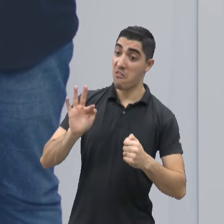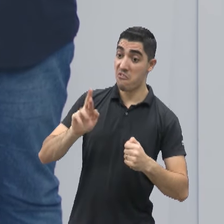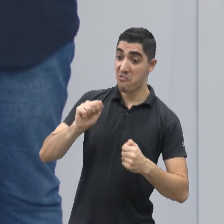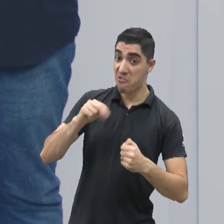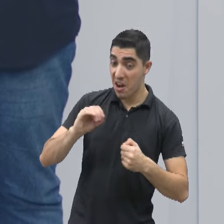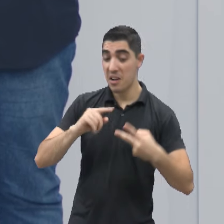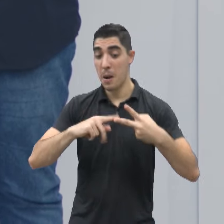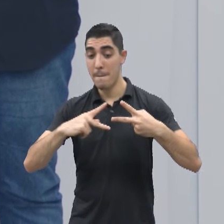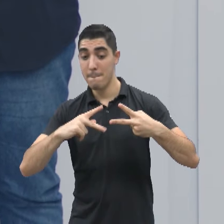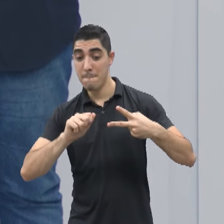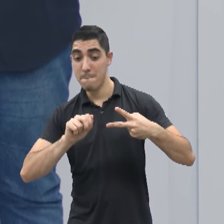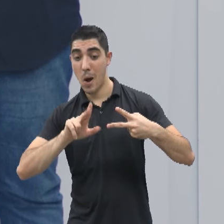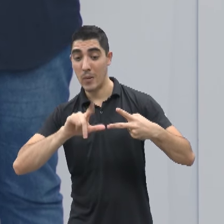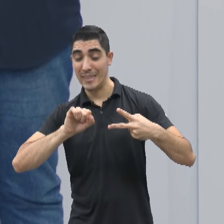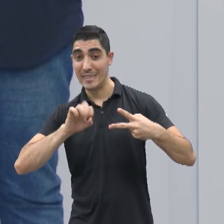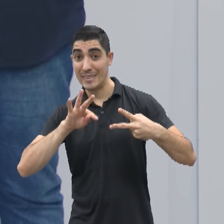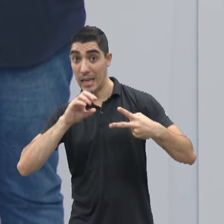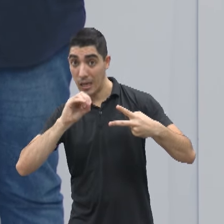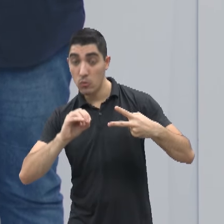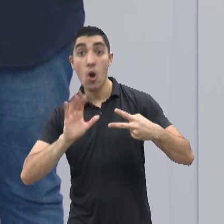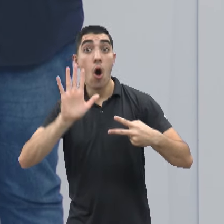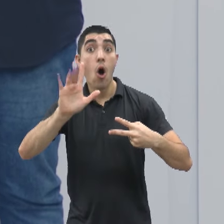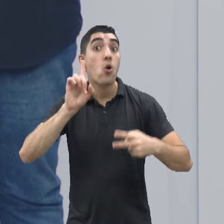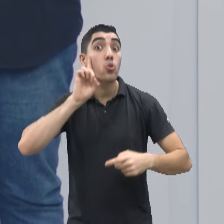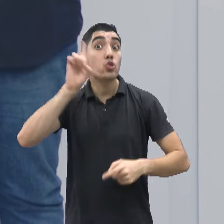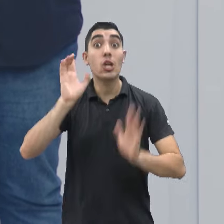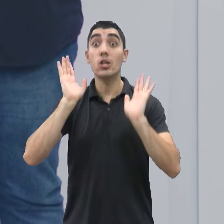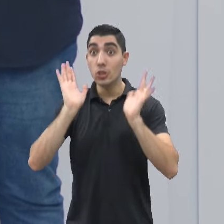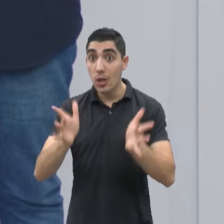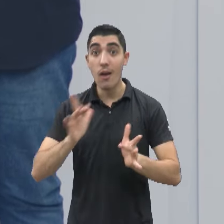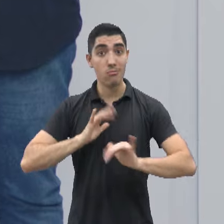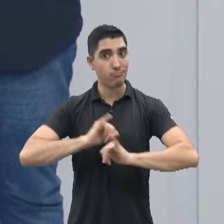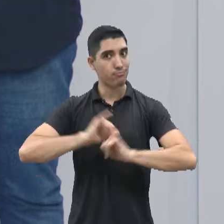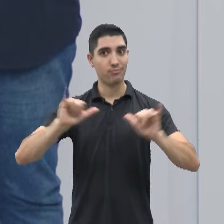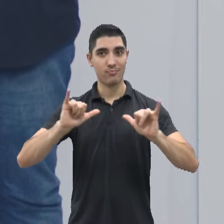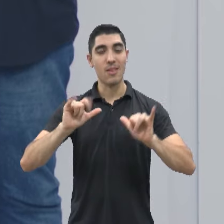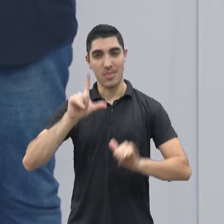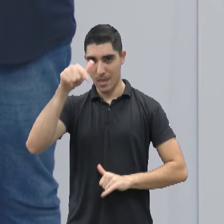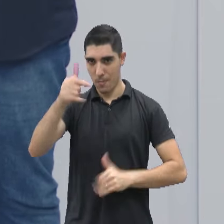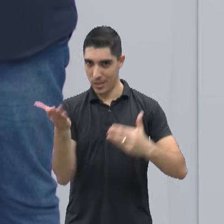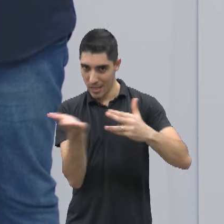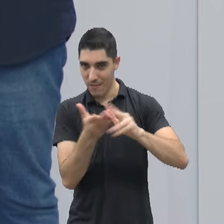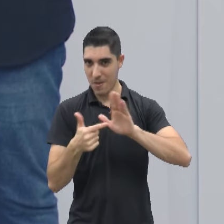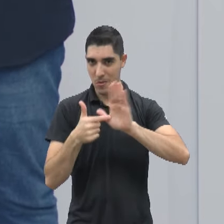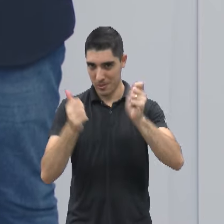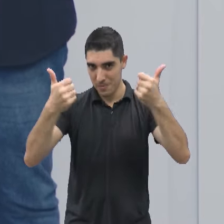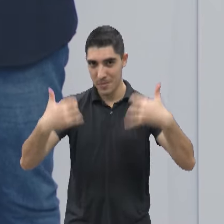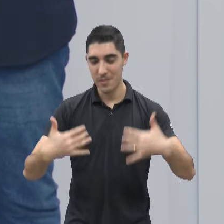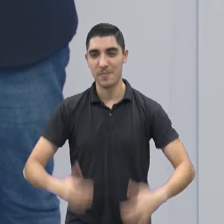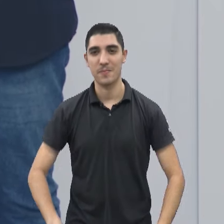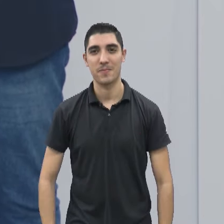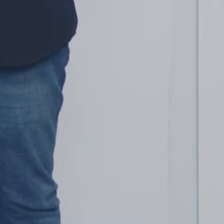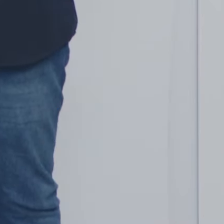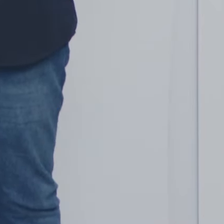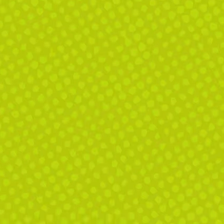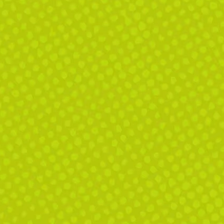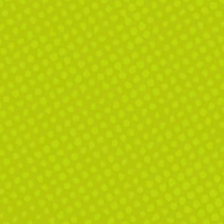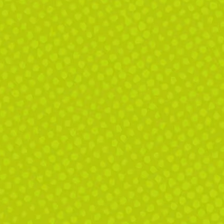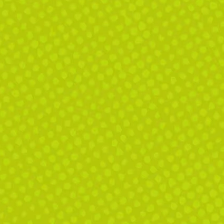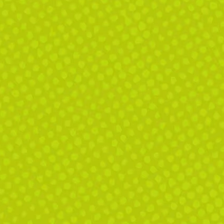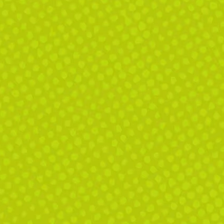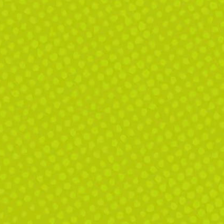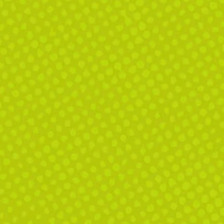definida para as finais, hein? Vai ter jogo casadinho aí, a gente conta para você depois do intervalo. Não sai daí, já voltamos.